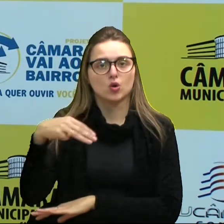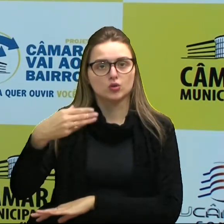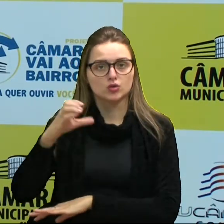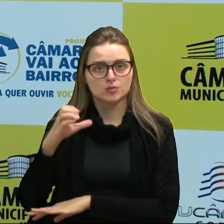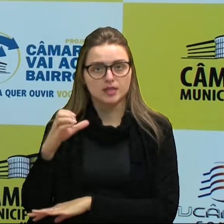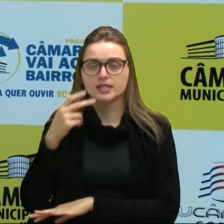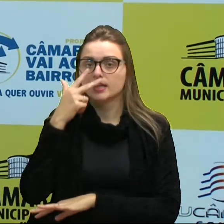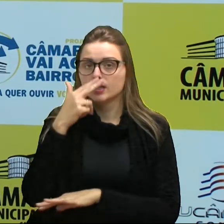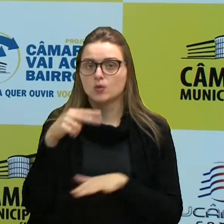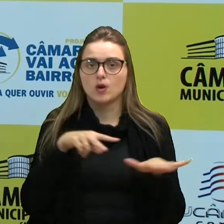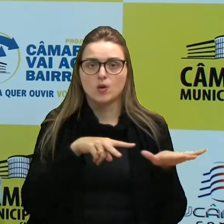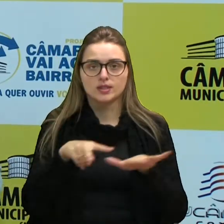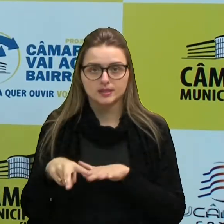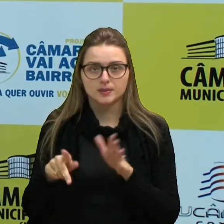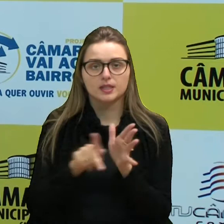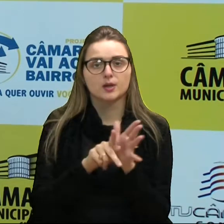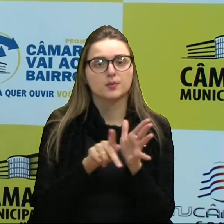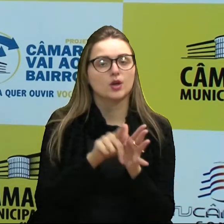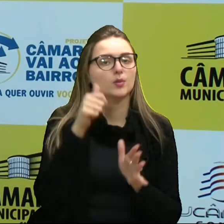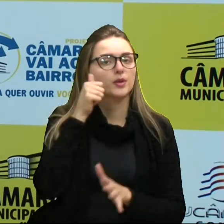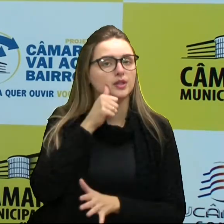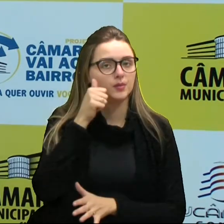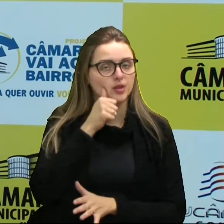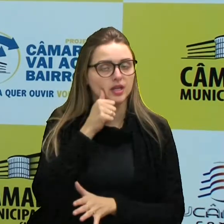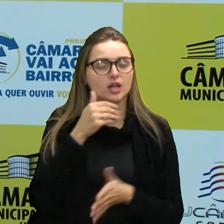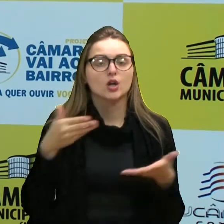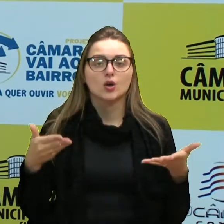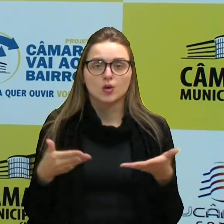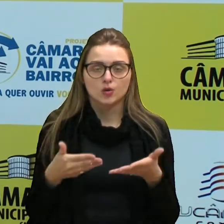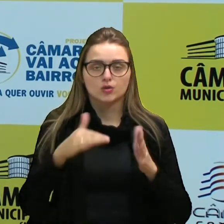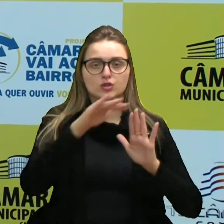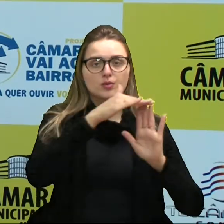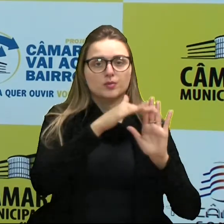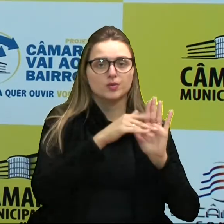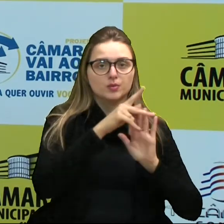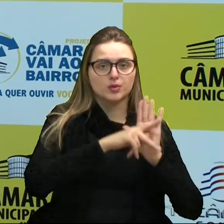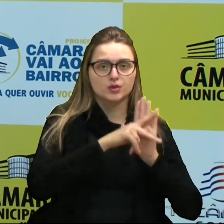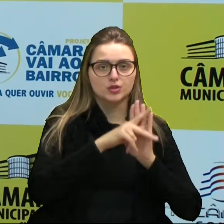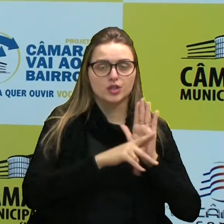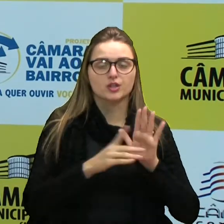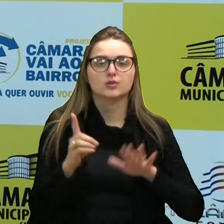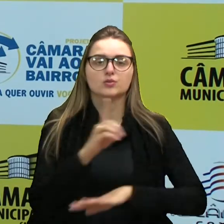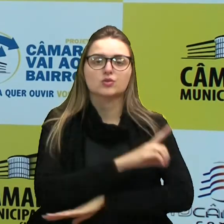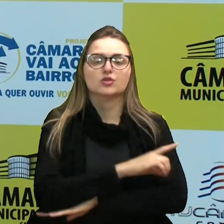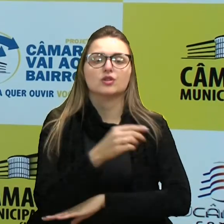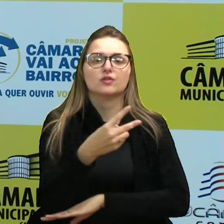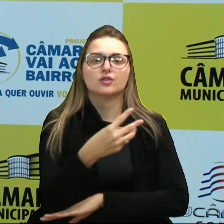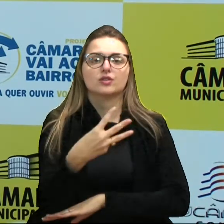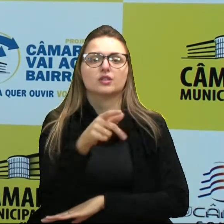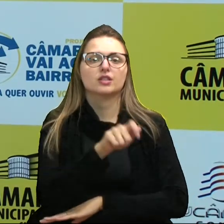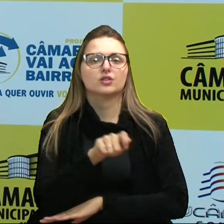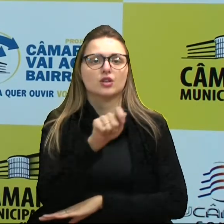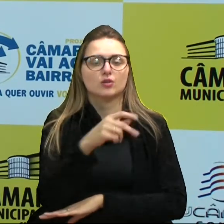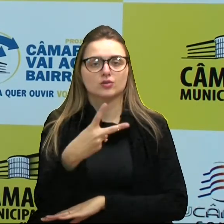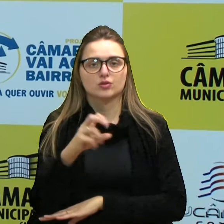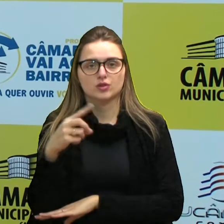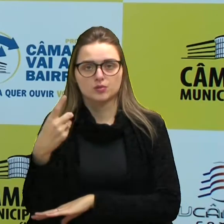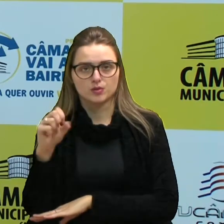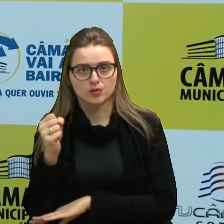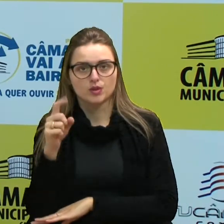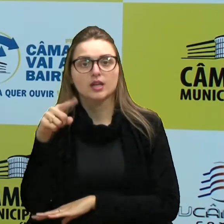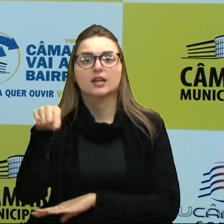Mulher. Muito bem, esta foi a ordem do dia desta quinta-feira, dia 23 de agosto de 2018, que você pôde acompanhar